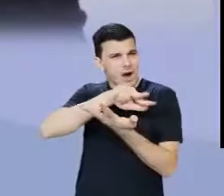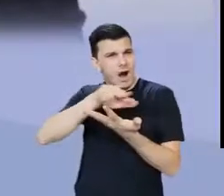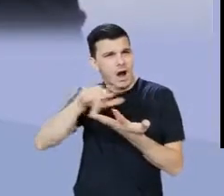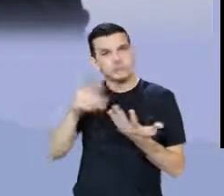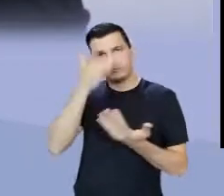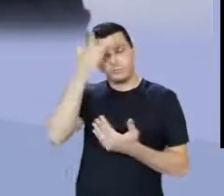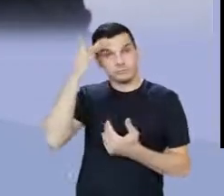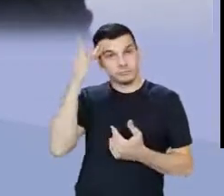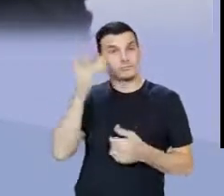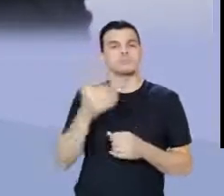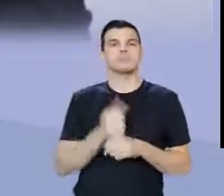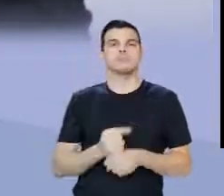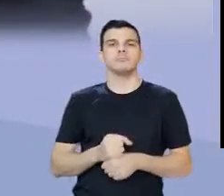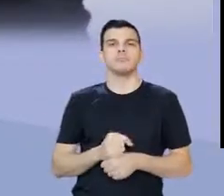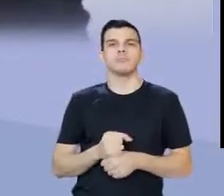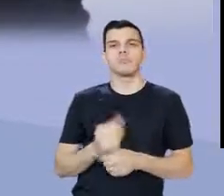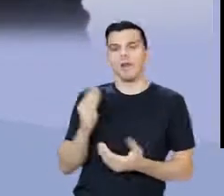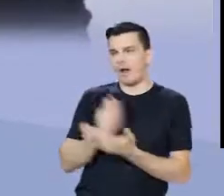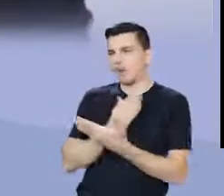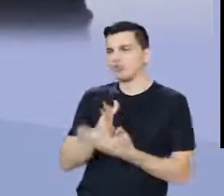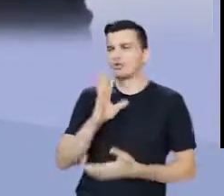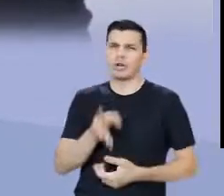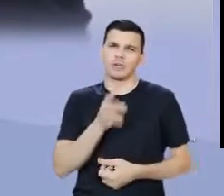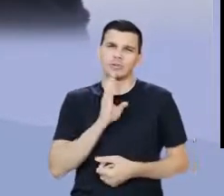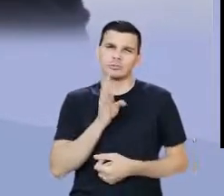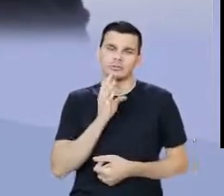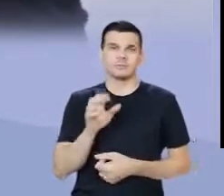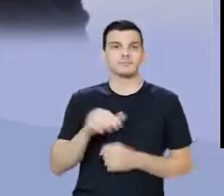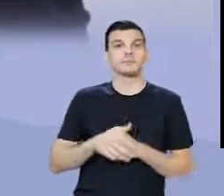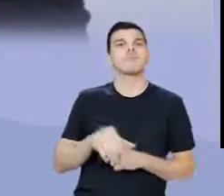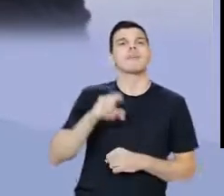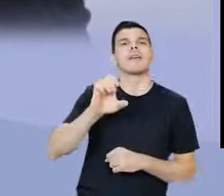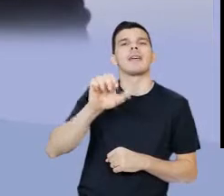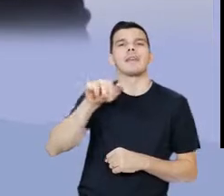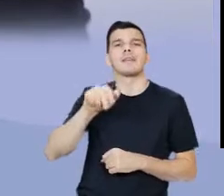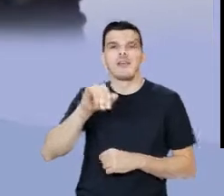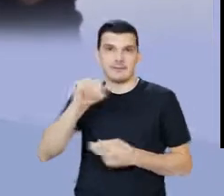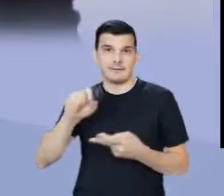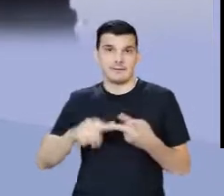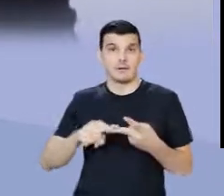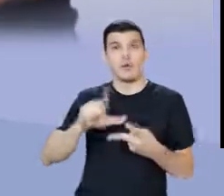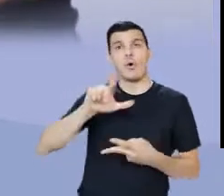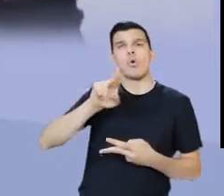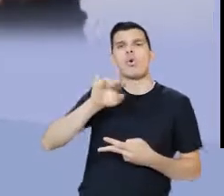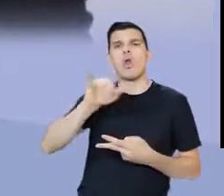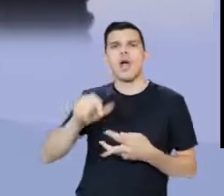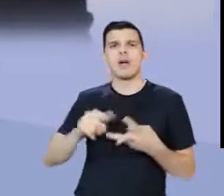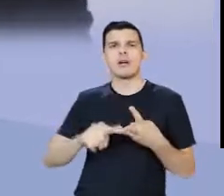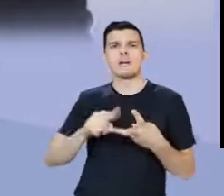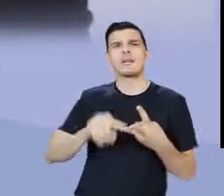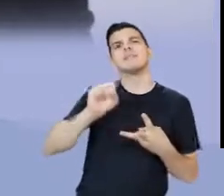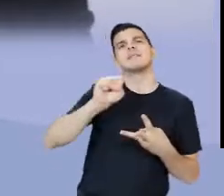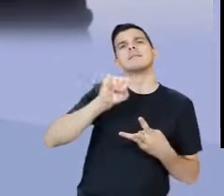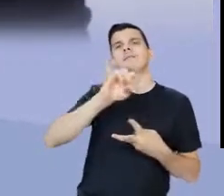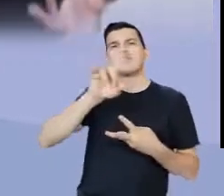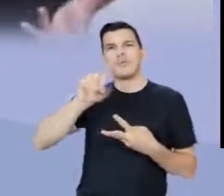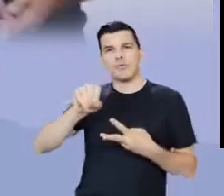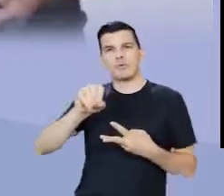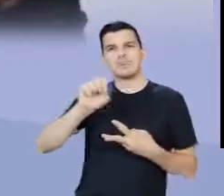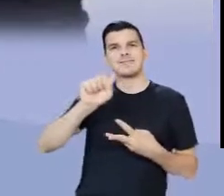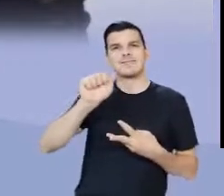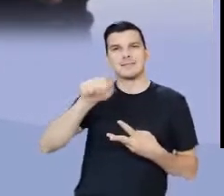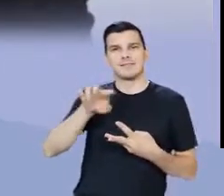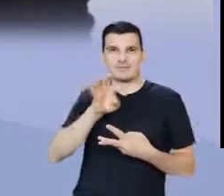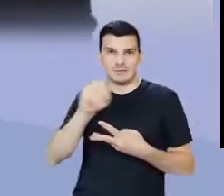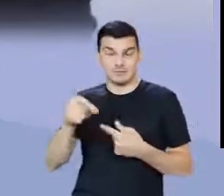vai ter vários candidatos, desses 33, algumas figurinhas já batidas, um tal de Enéas, um tal de Lula, até um tal do Silvio Santos, homem